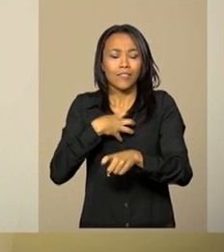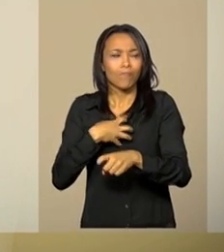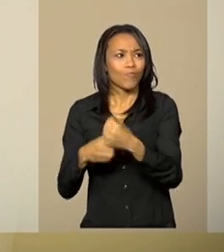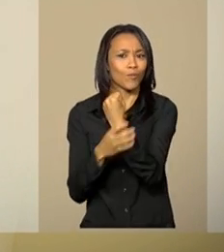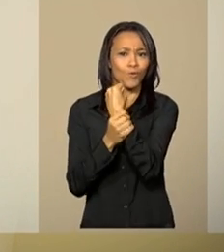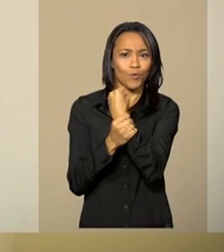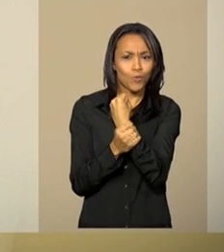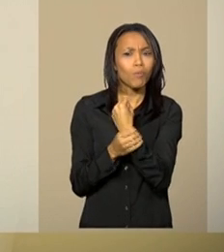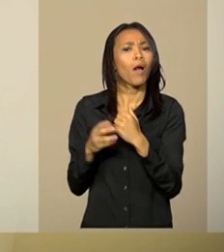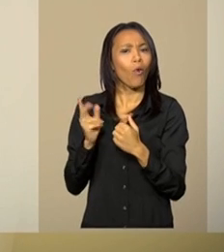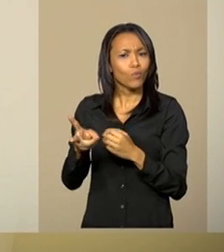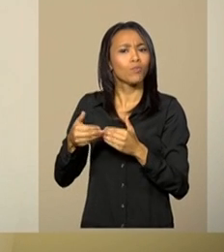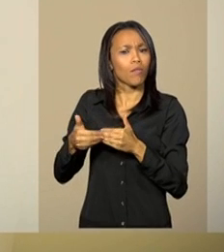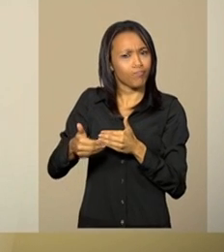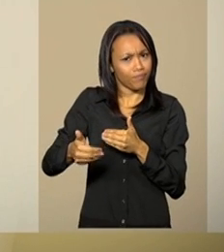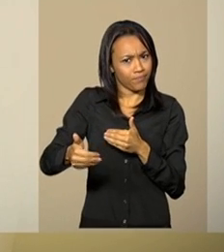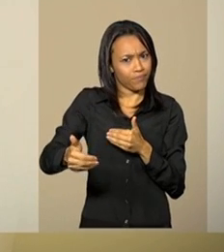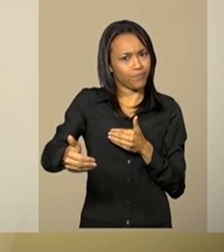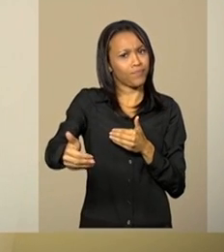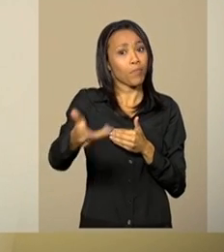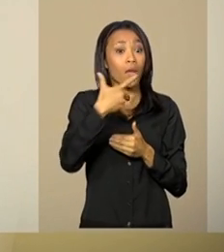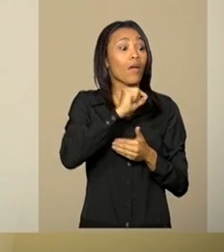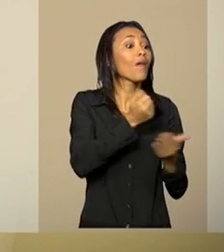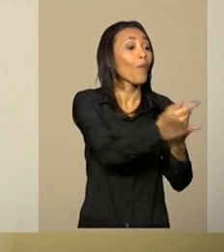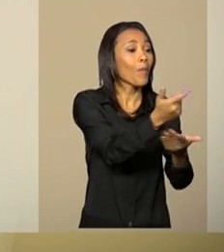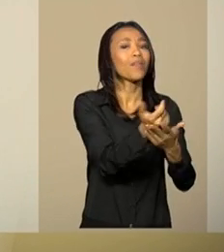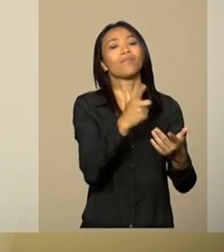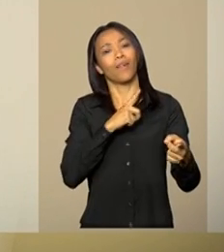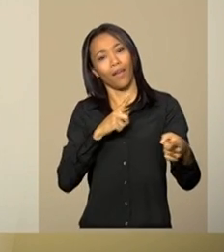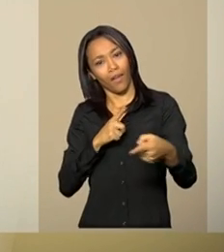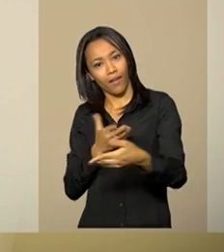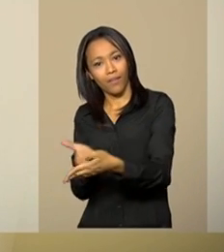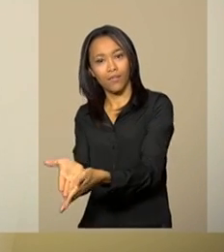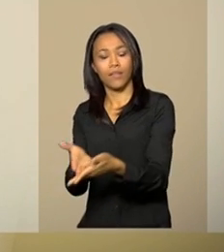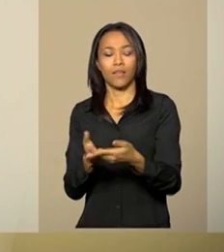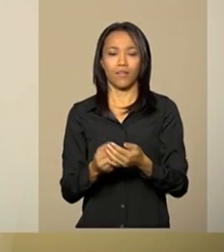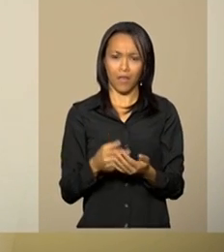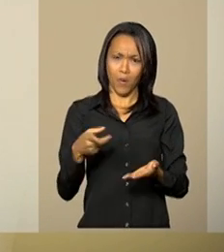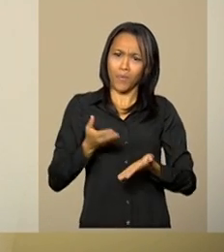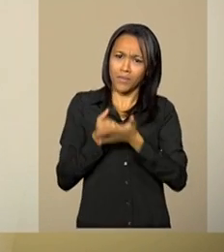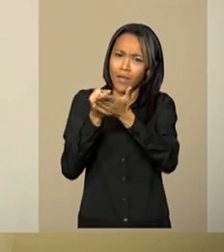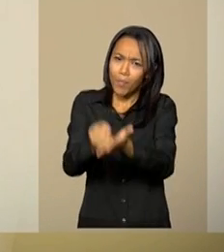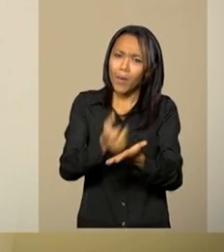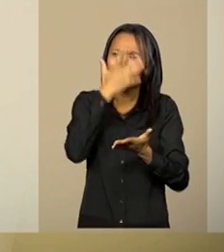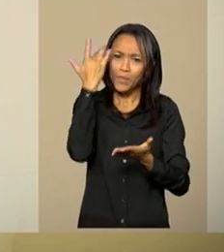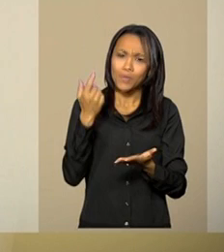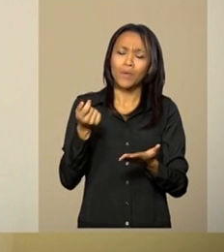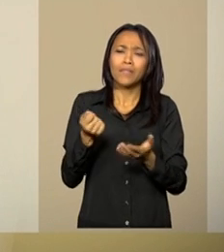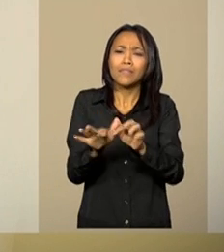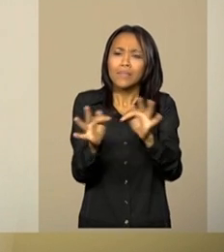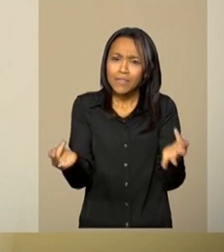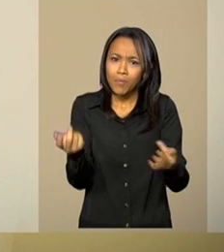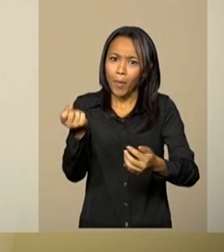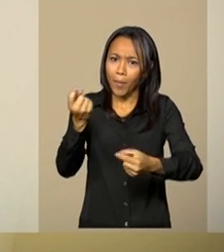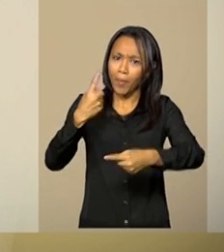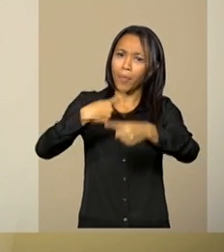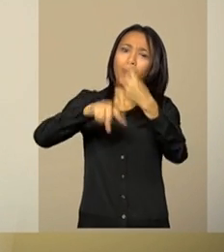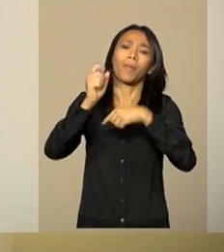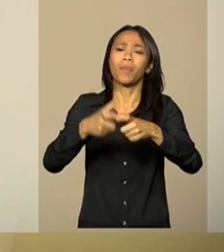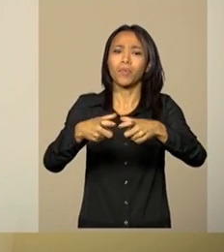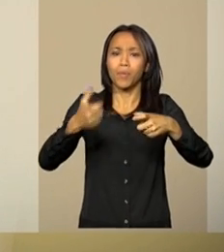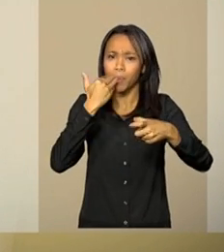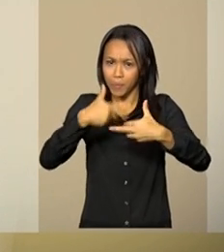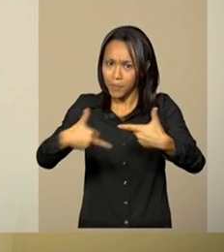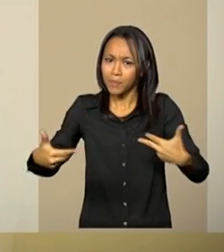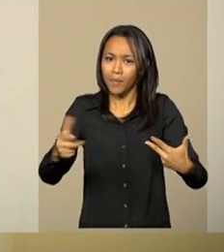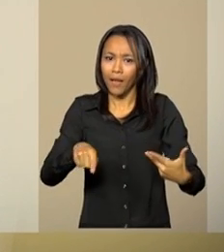seguros aí para produzir, porque tem quem compra a sua produção. Com esse apoio, o pequeno agricultor tem condições de dar um salto na produção, não é